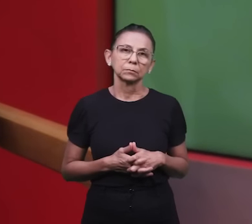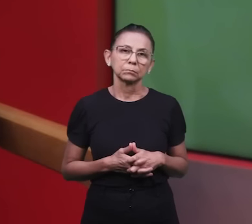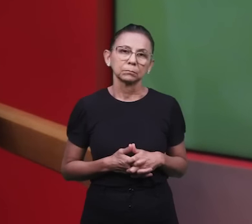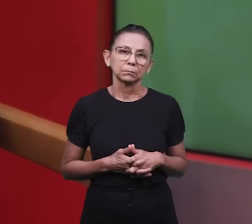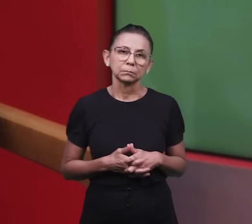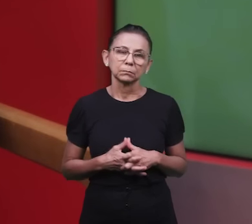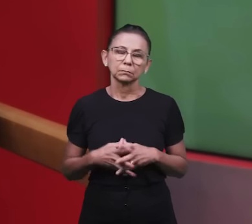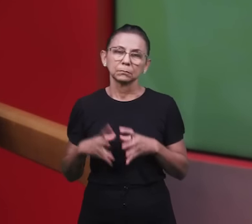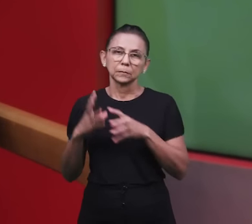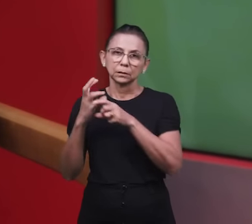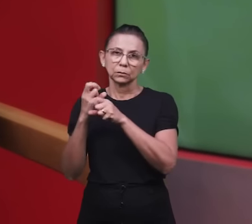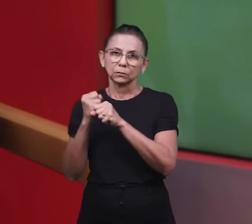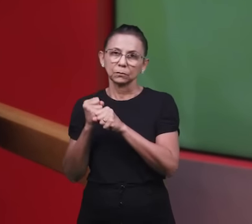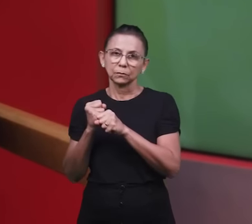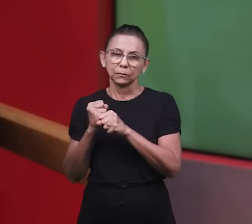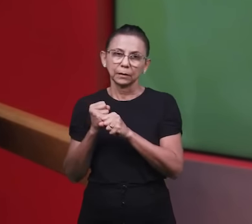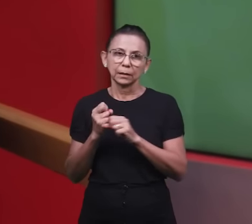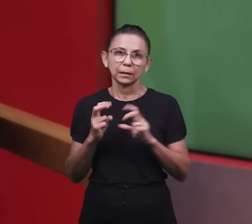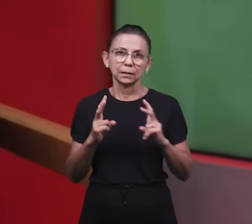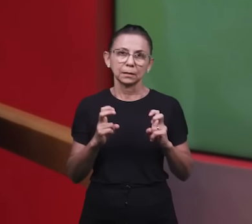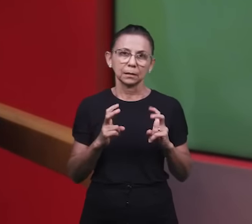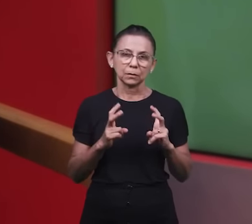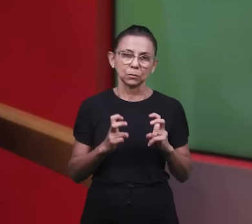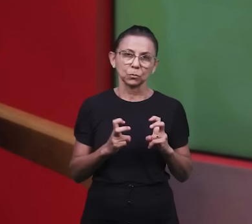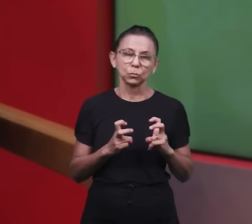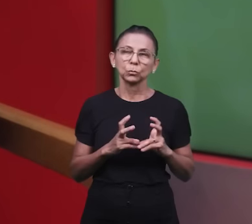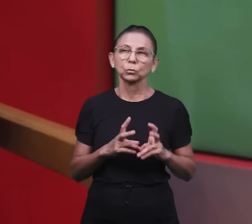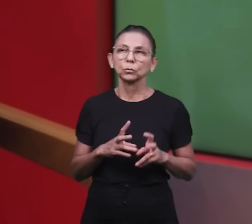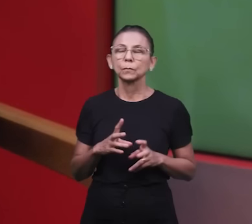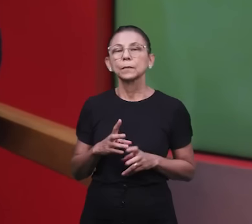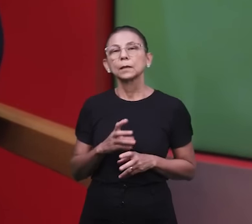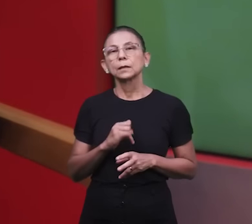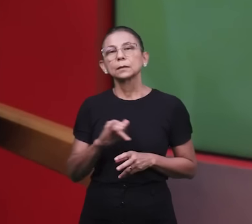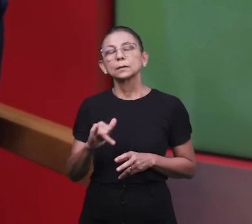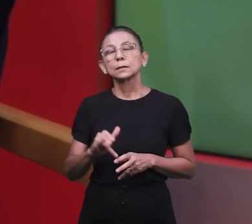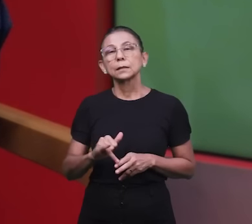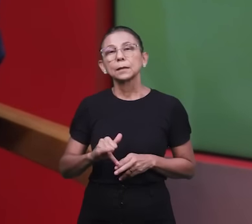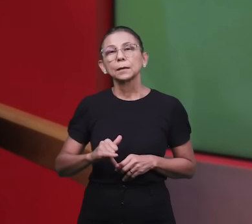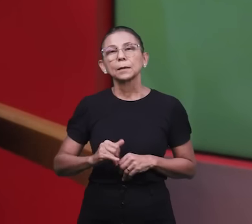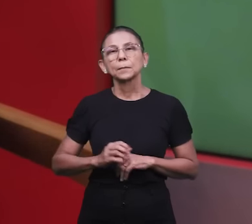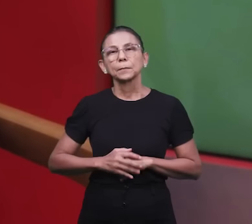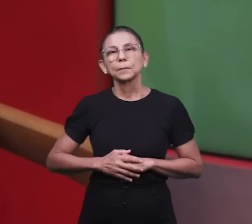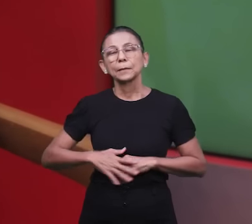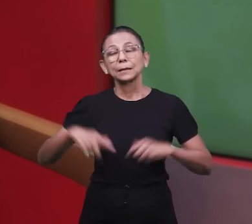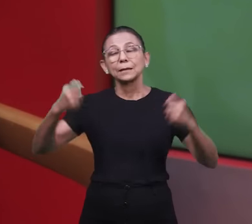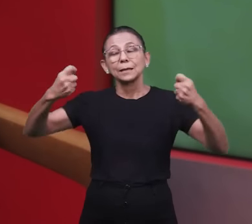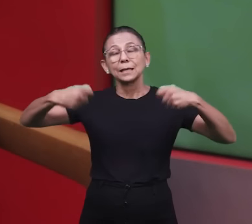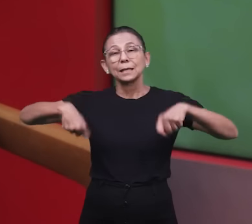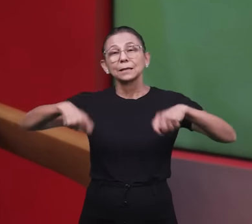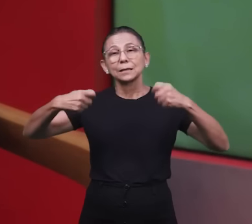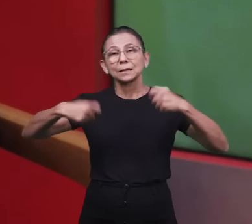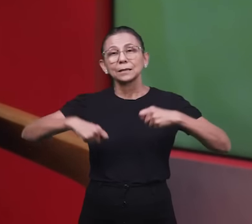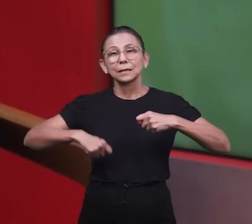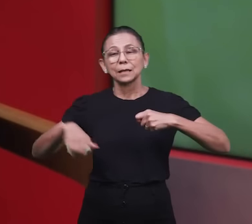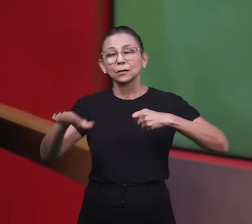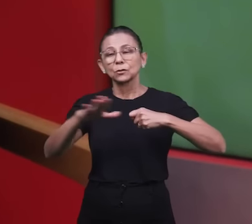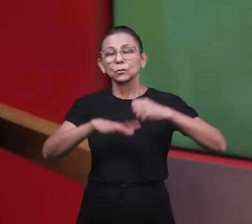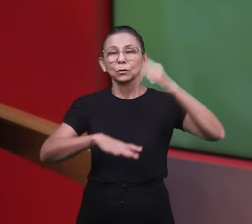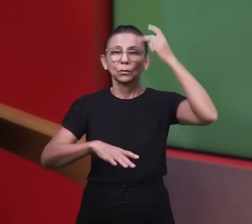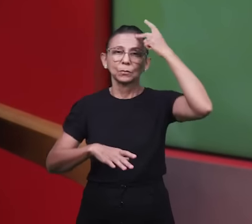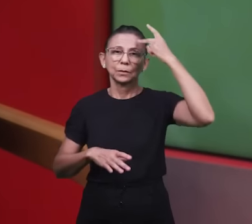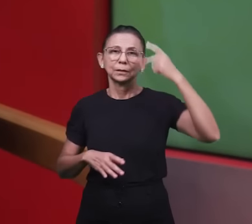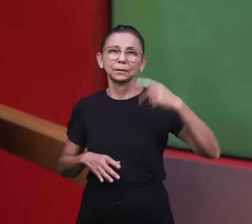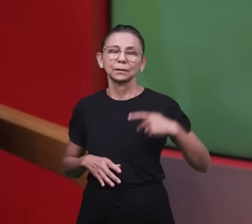aqui essa nossa conversa para reforçar a maior necessidade do homem neste momento que